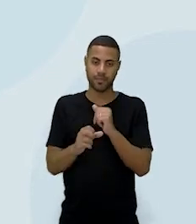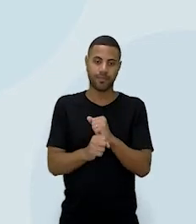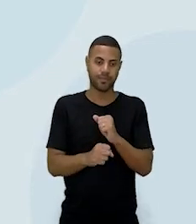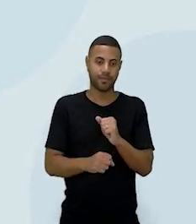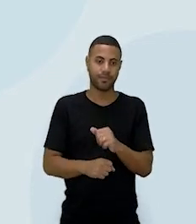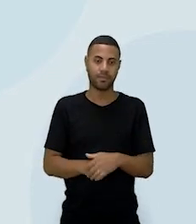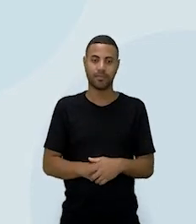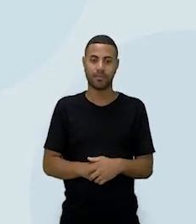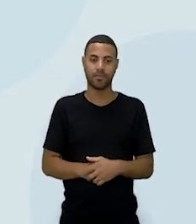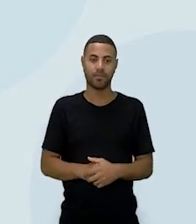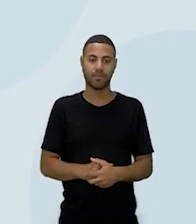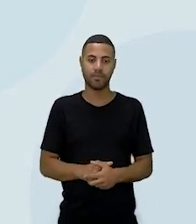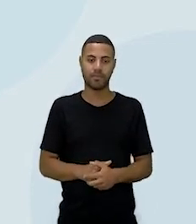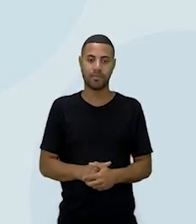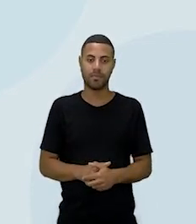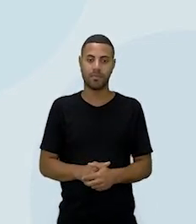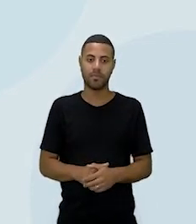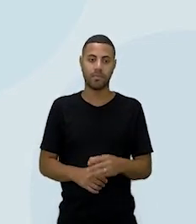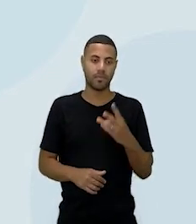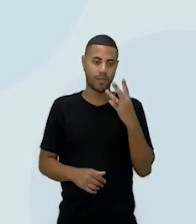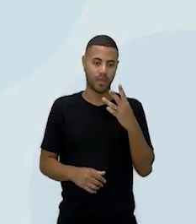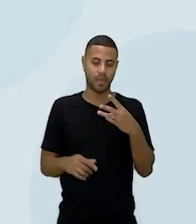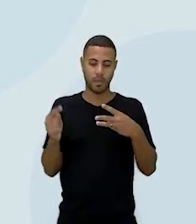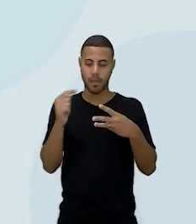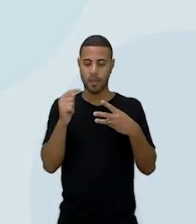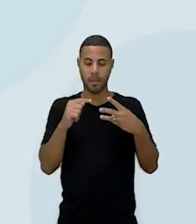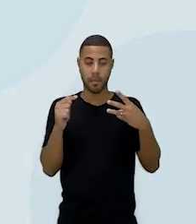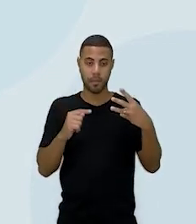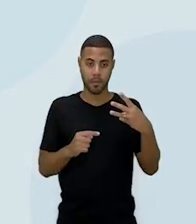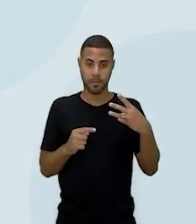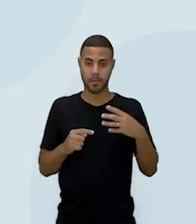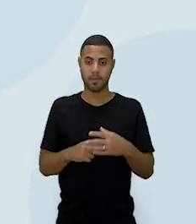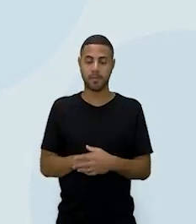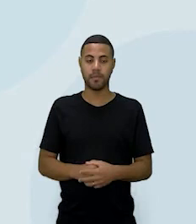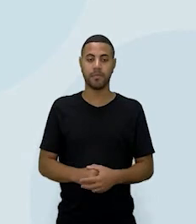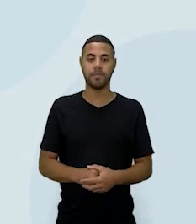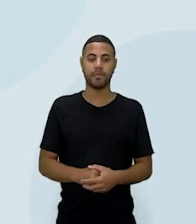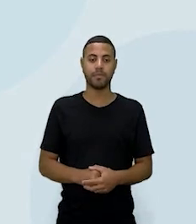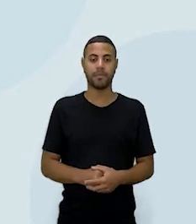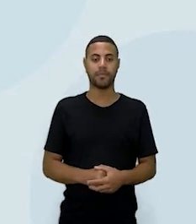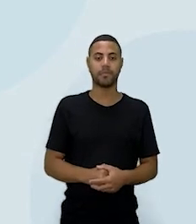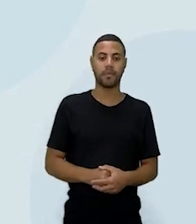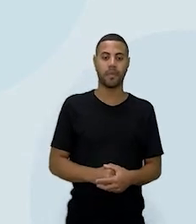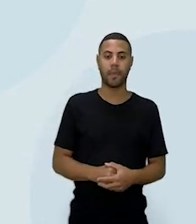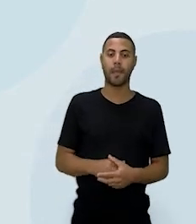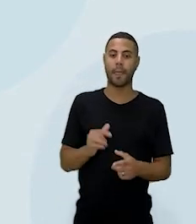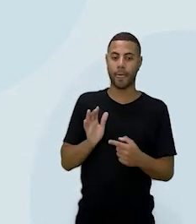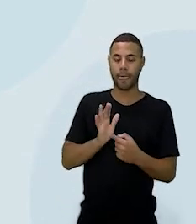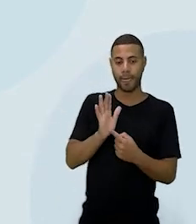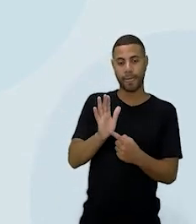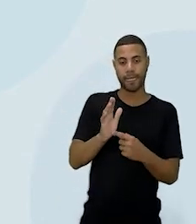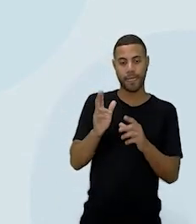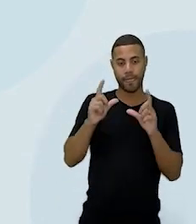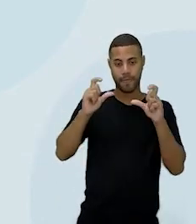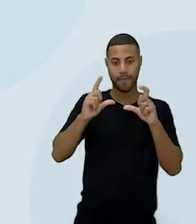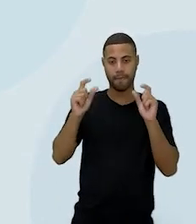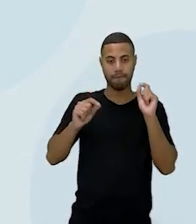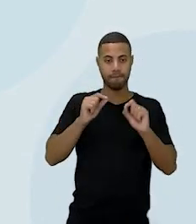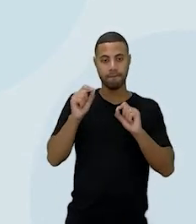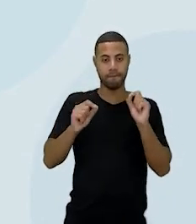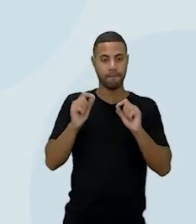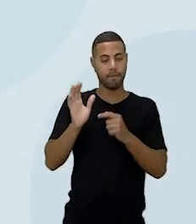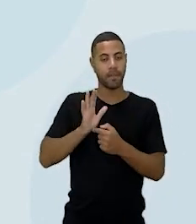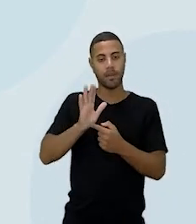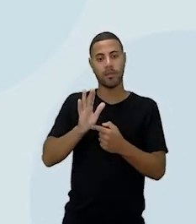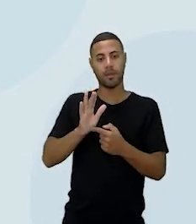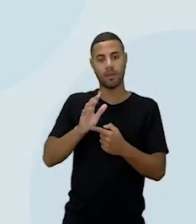elementos? Quantos elementos? 3. 3 elementos. Legal. E aí a gente tem aí, no caso também, as imagens mostrando do que vem a ser o